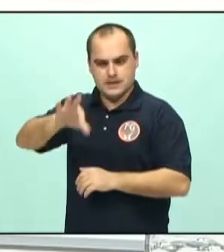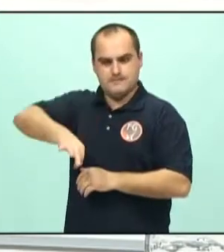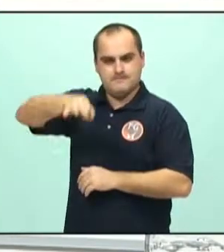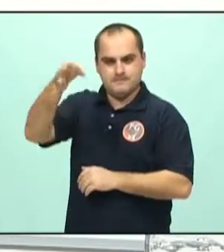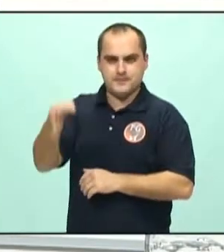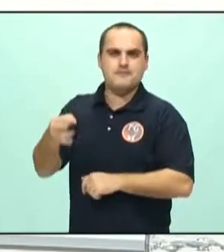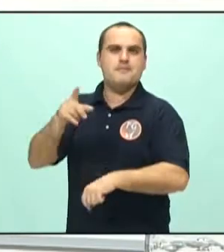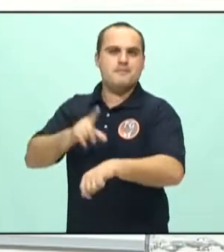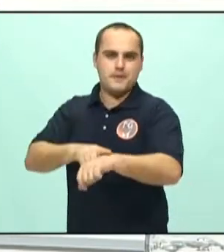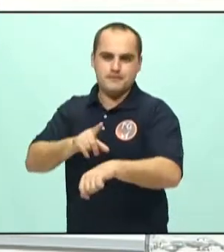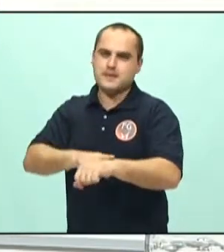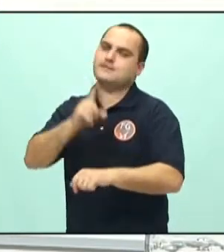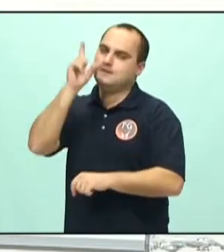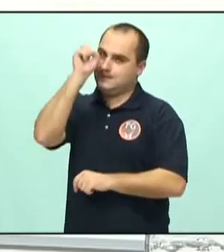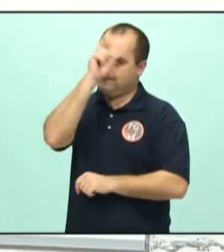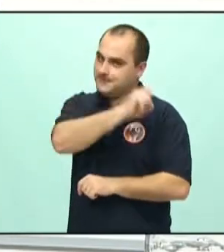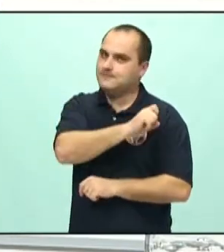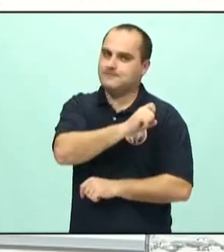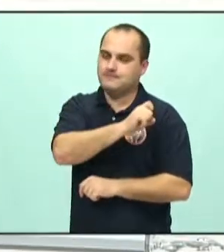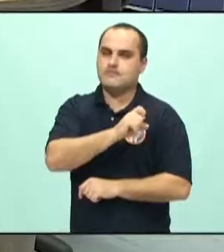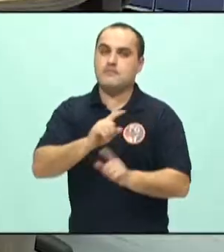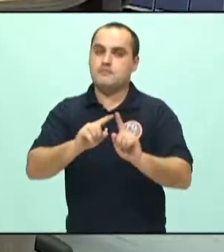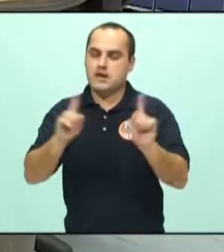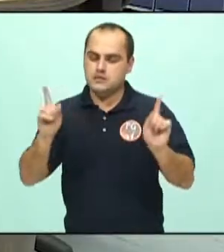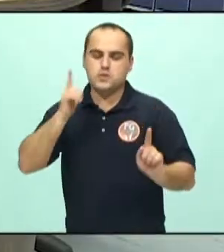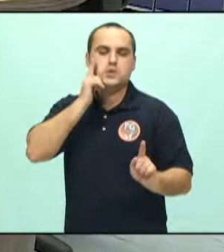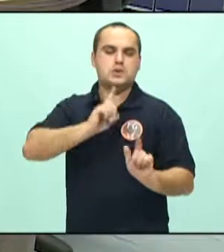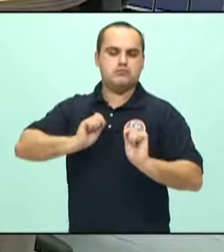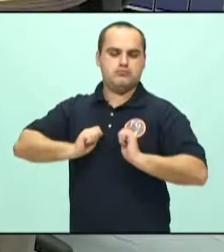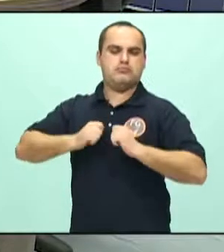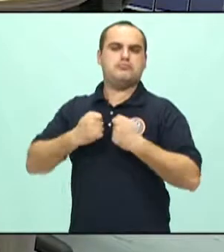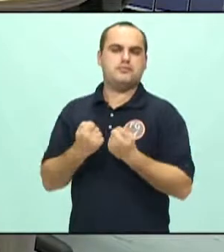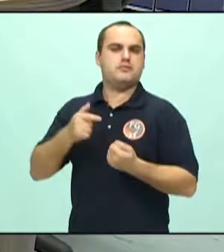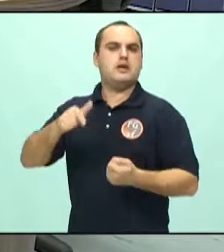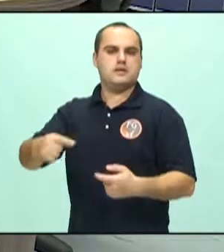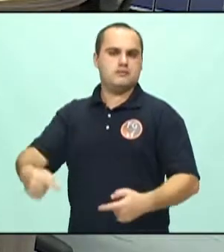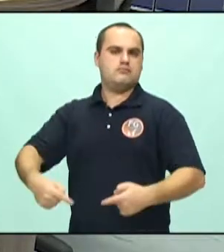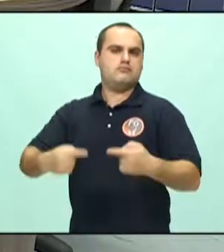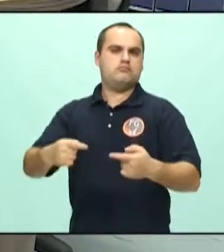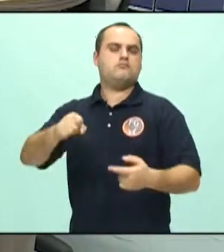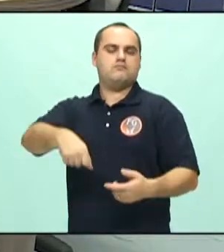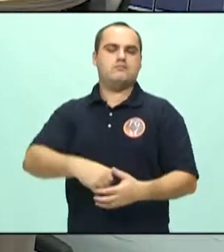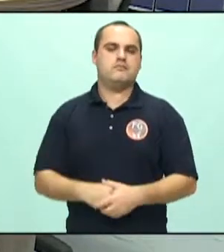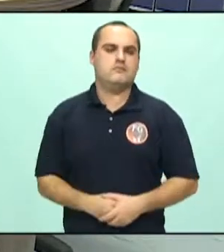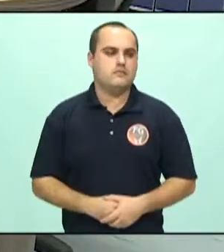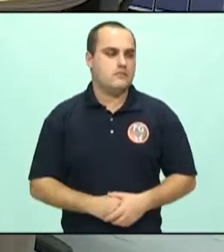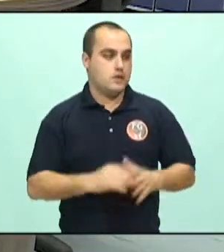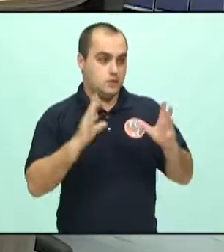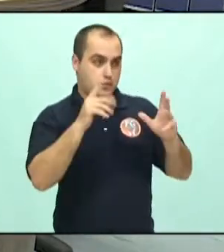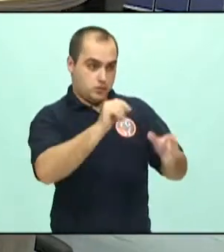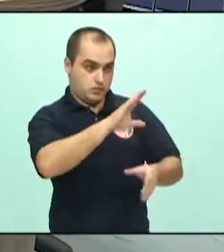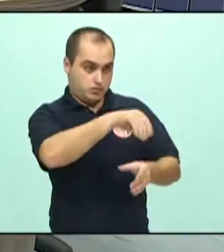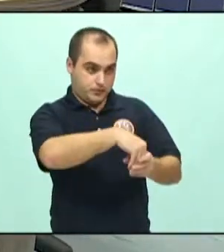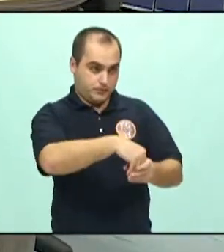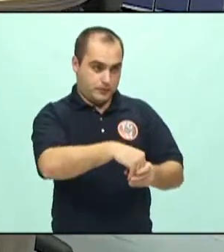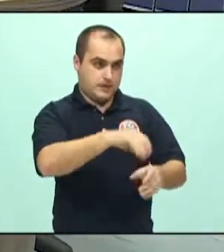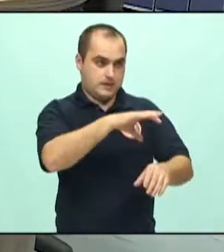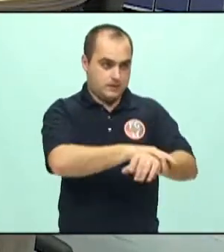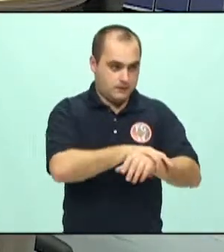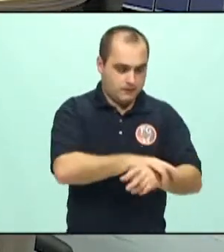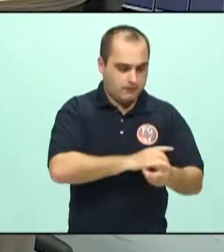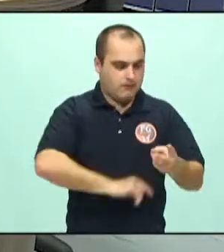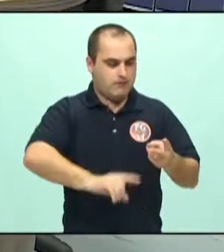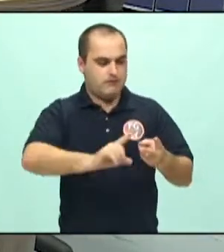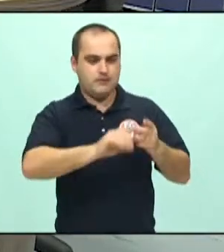foi um momento bastante complicado, mas nós superamos esse desafio. Está tudo isso envolvido, né? Segurança,